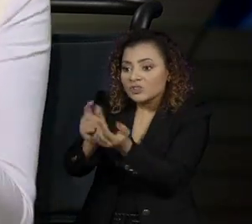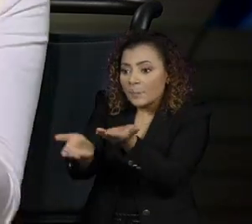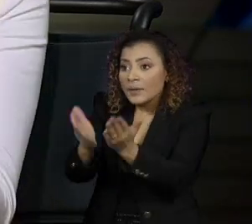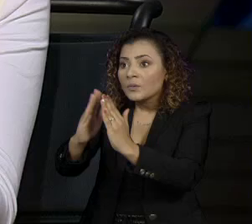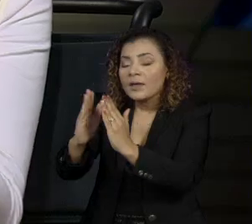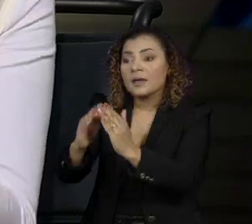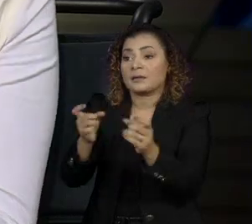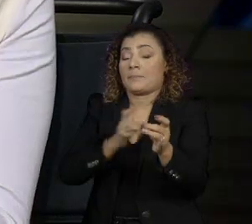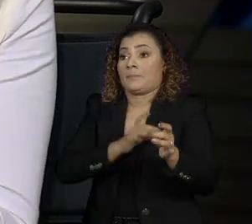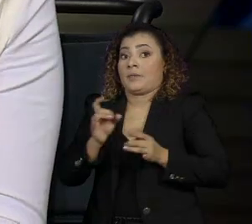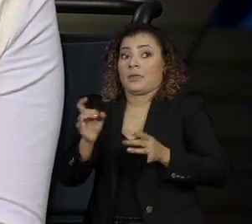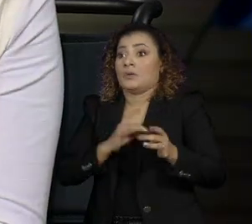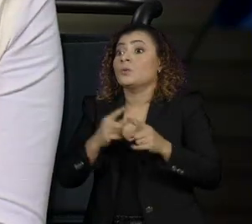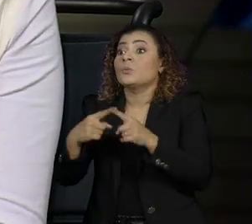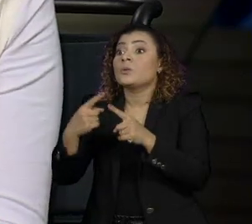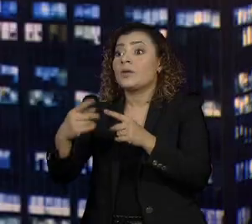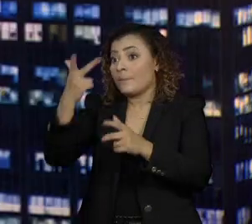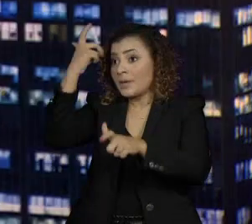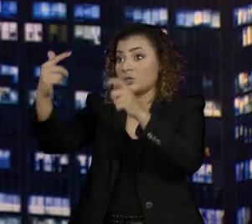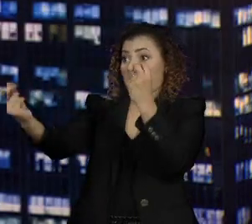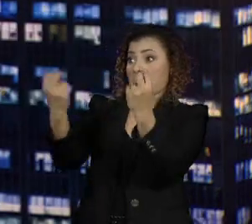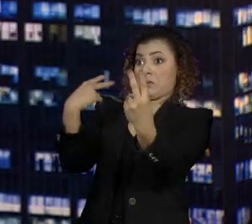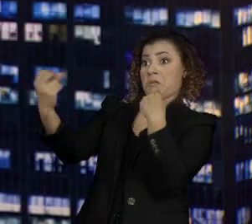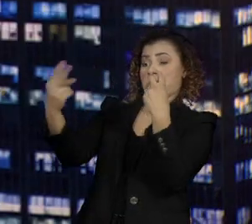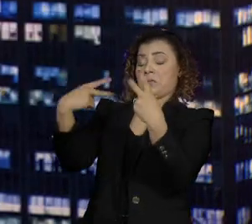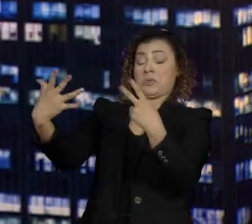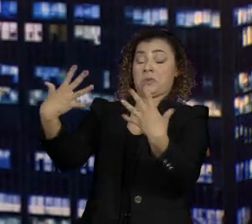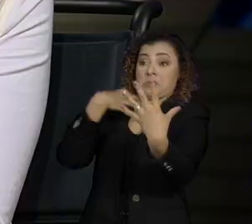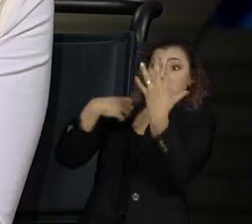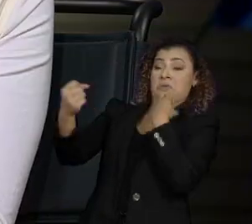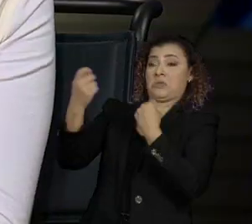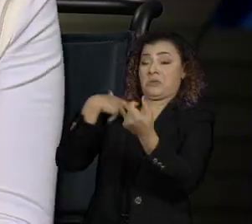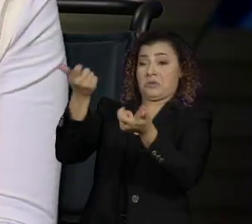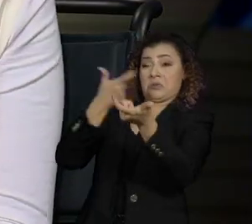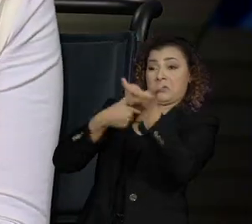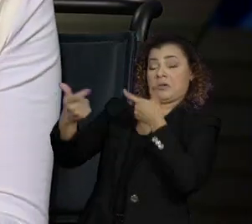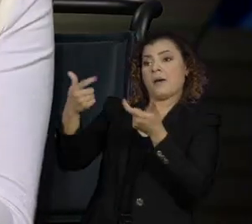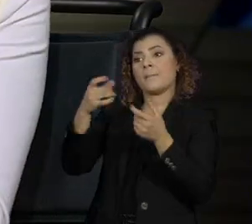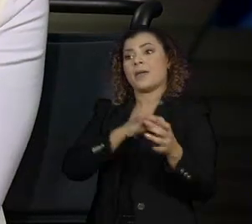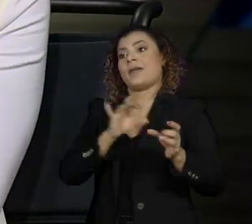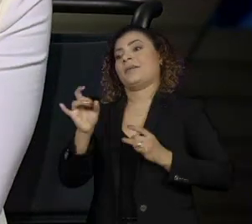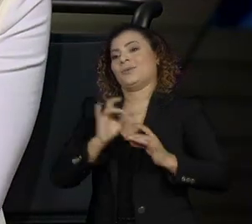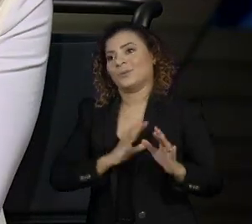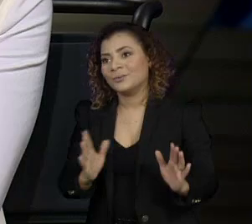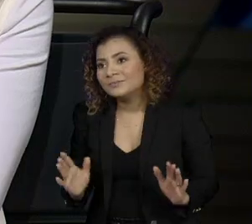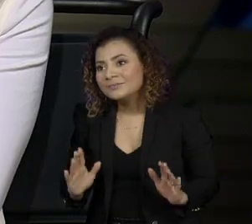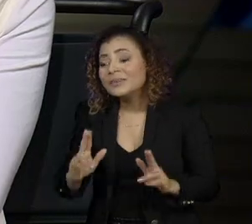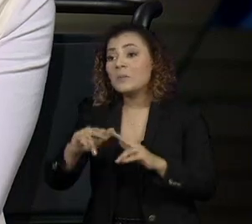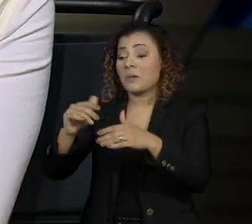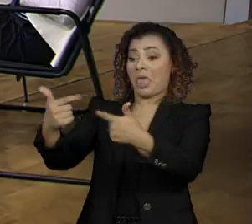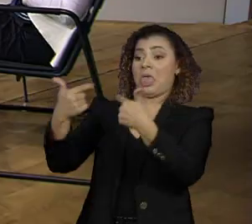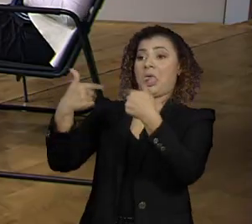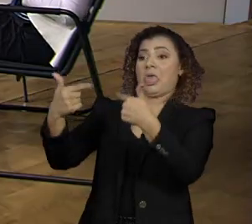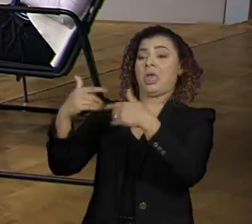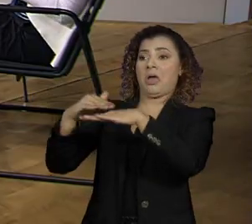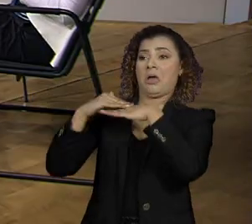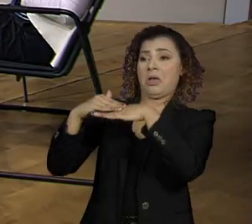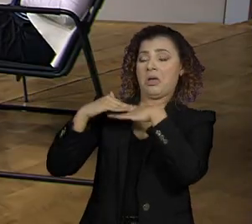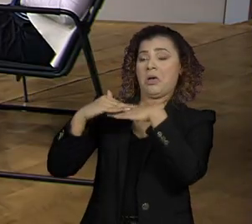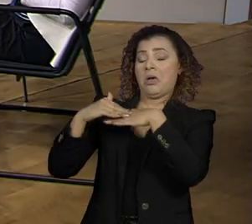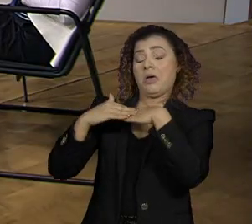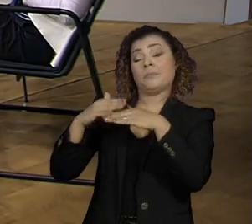conflito contra os profissionais de saúde. Eles perderam a sua legitimidade. Então, para o futuro, isso é muito problemático.